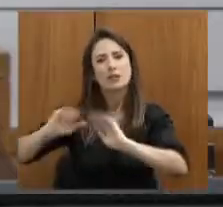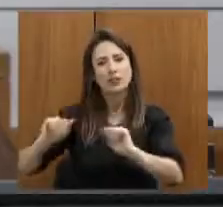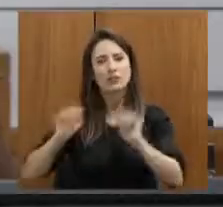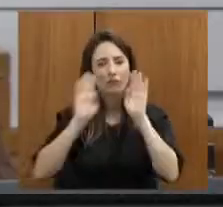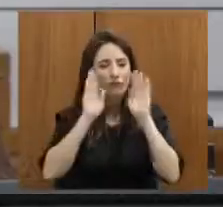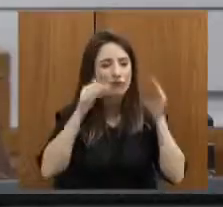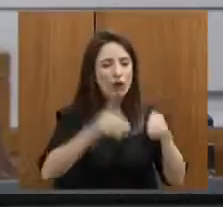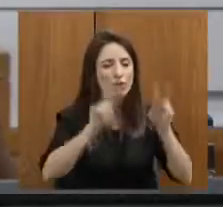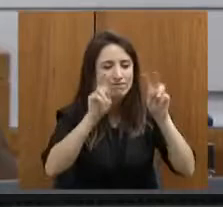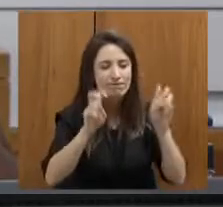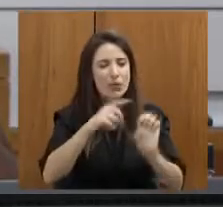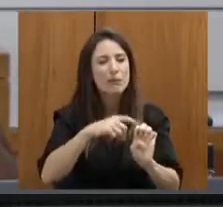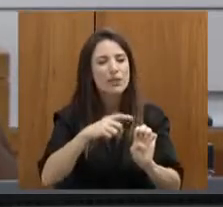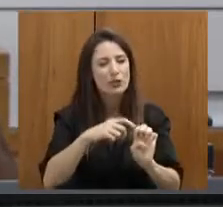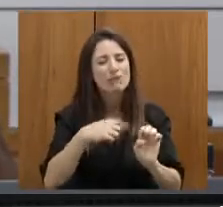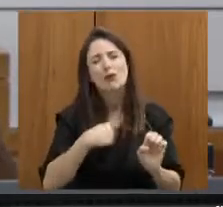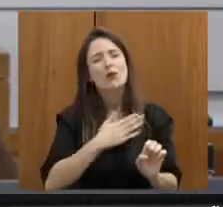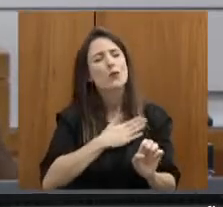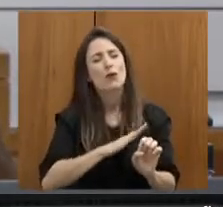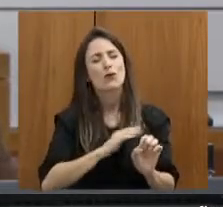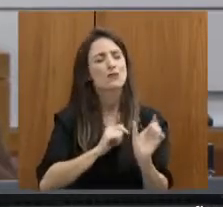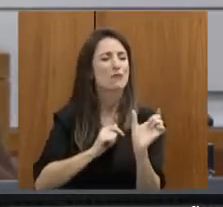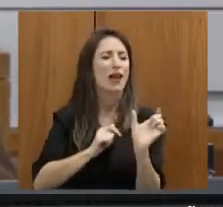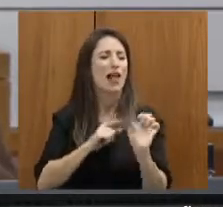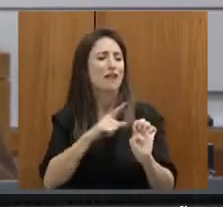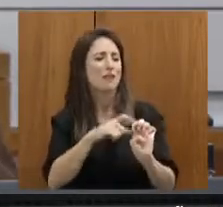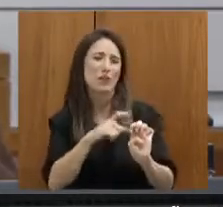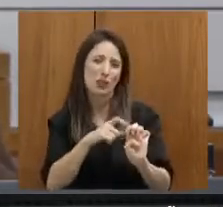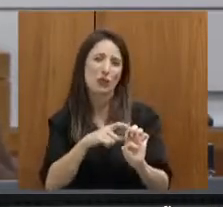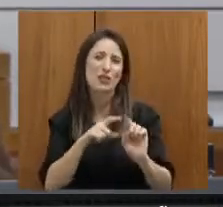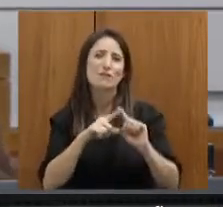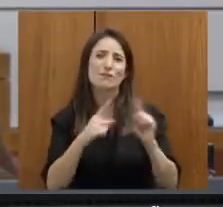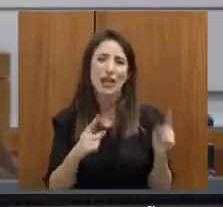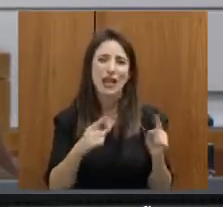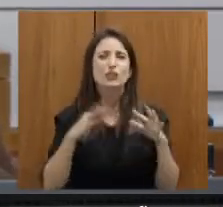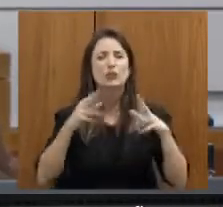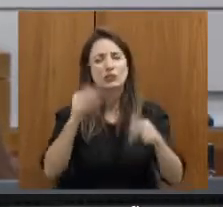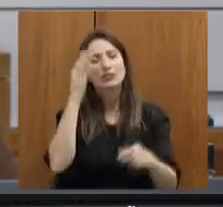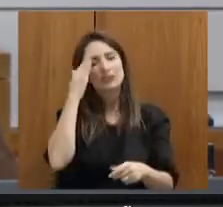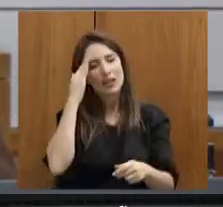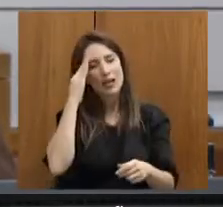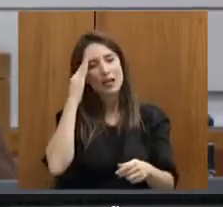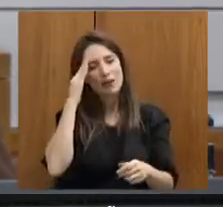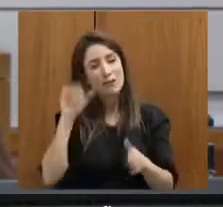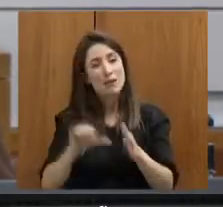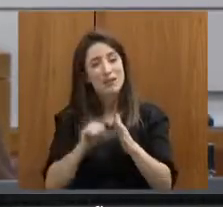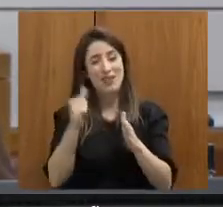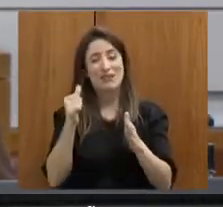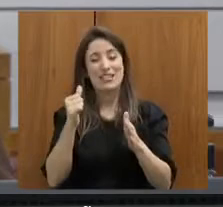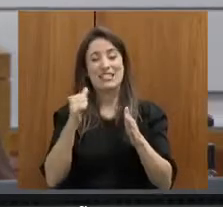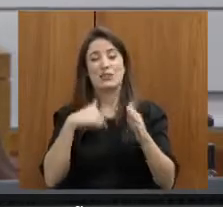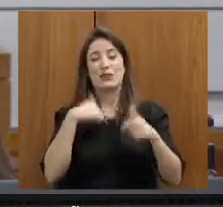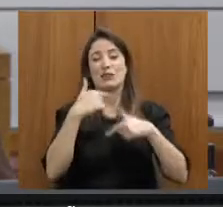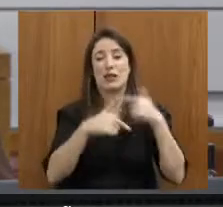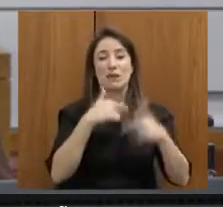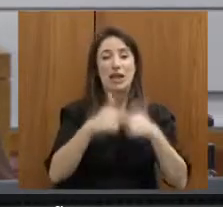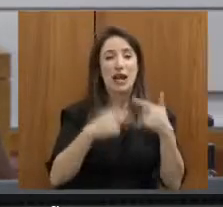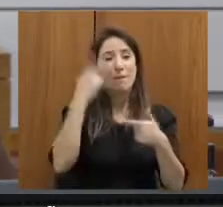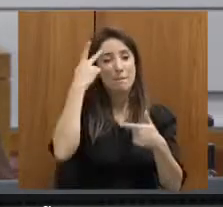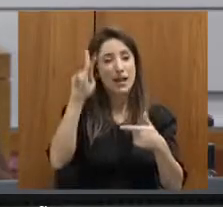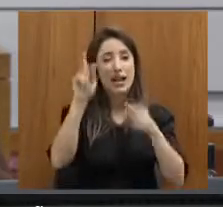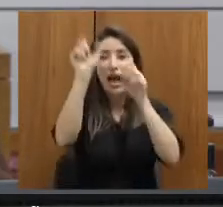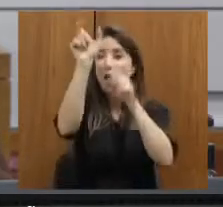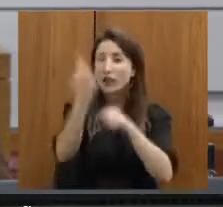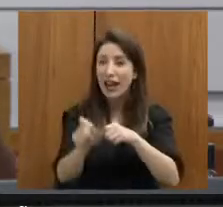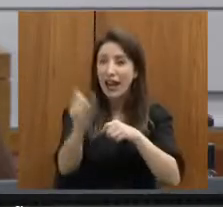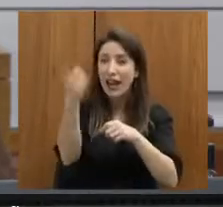empreendedorismo que não gosta da palavra mais todo mundo acho que sabe que assim a primeira vez que eu trabalho para alguém é para prefeitura de Belo Horizonte amanhã nem